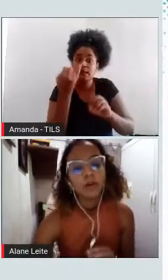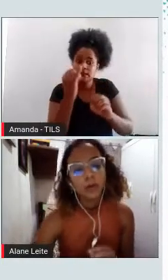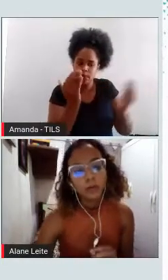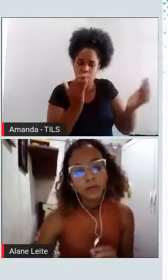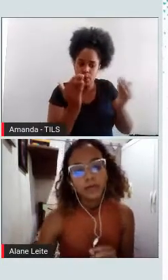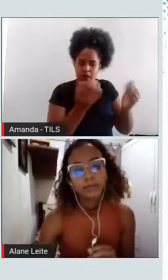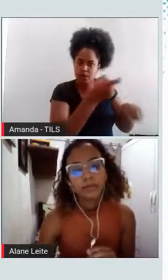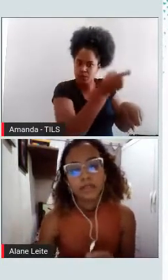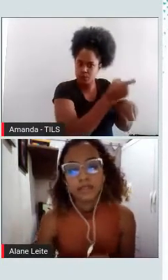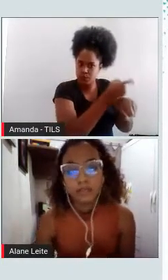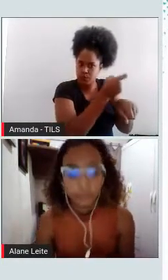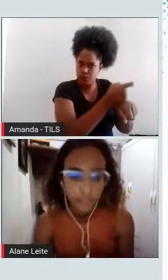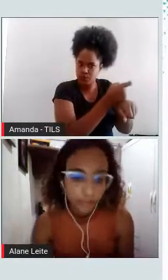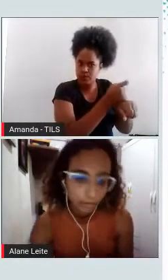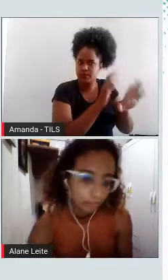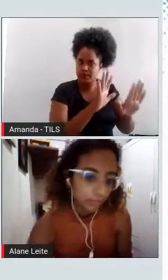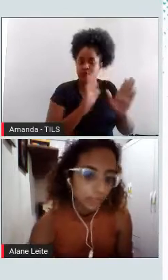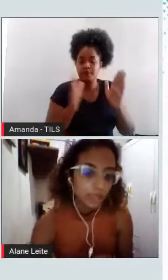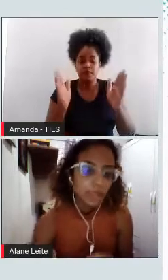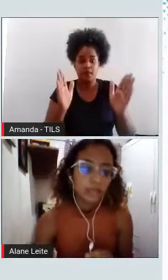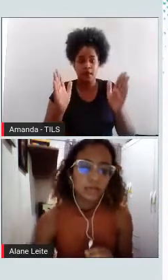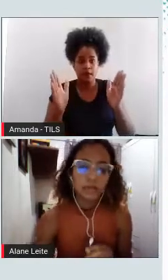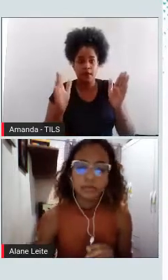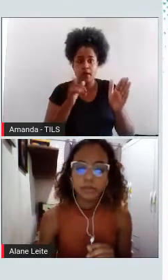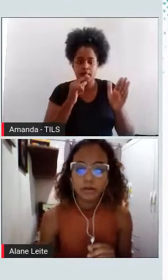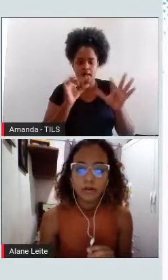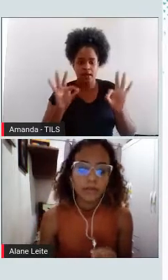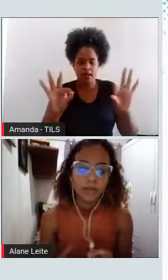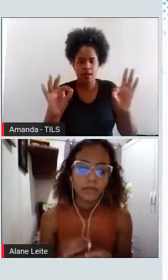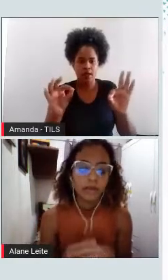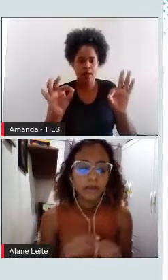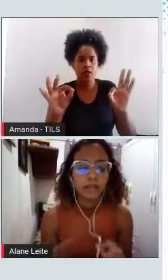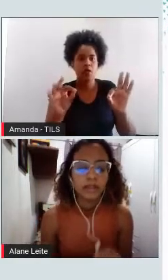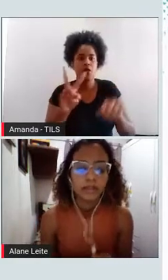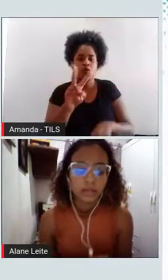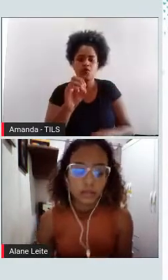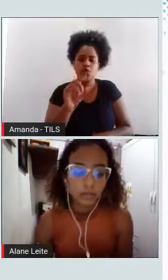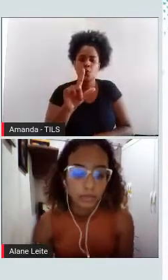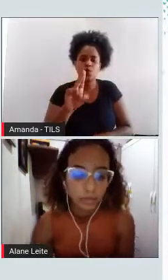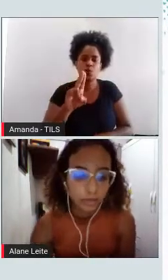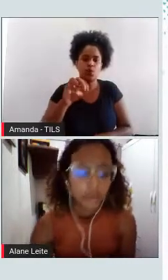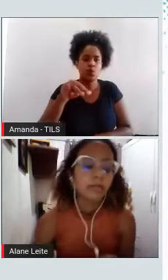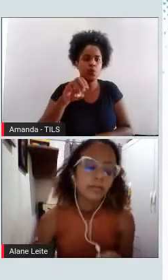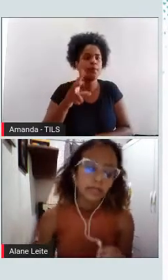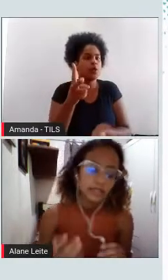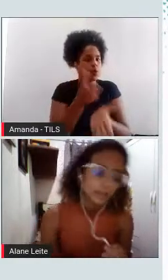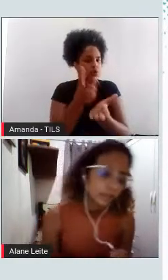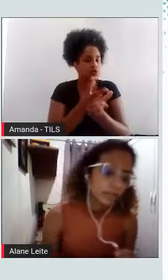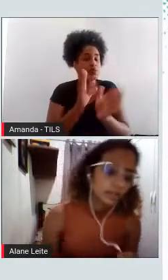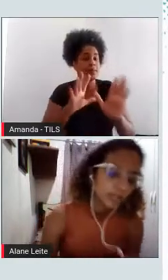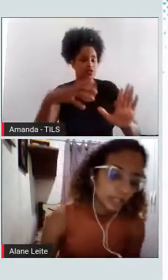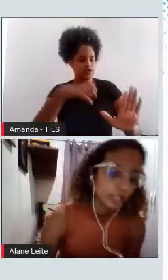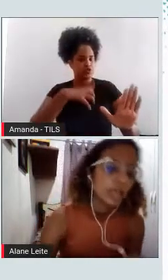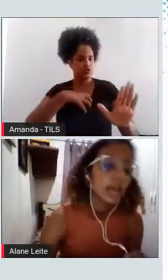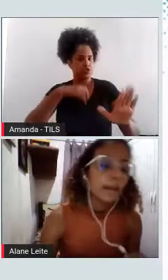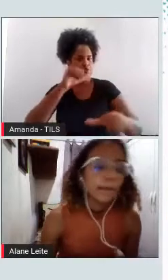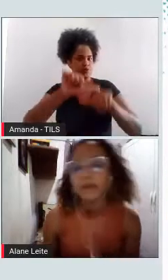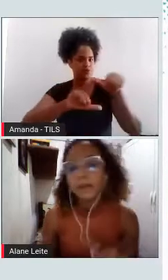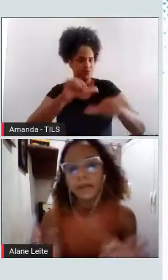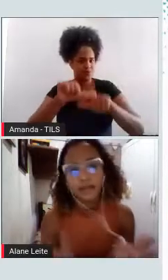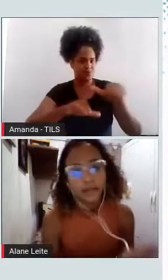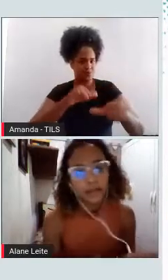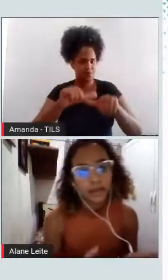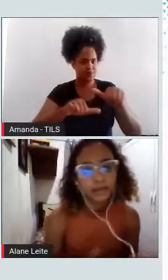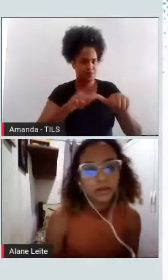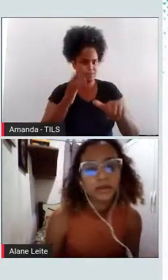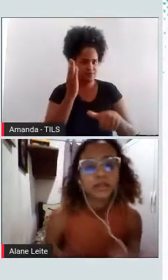O volume vai ser fixo e vai ocorrer variação da sua forma. E como, por exemplo, eu disse a vocês, pegar